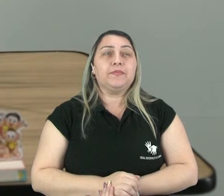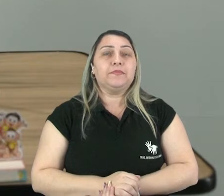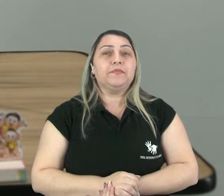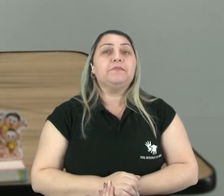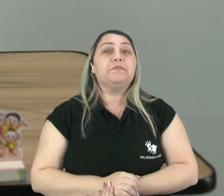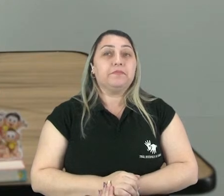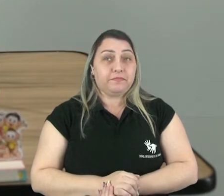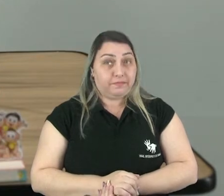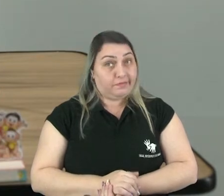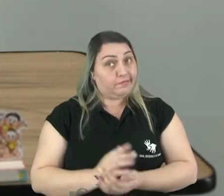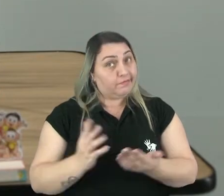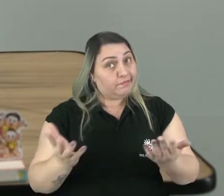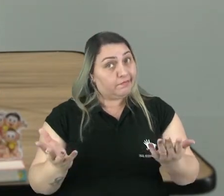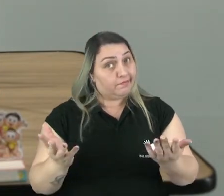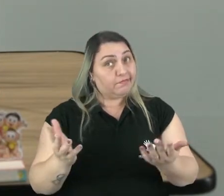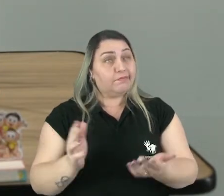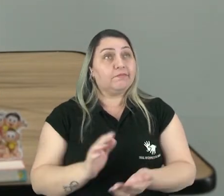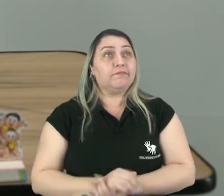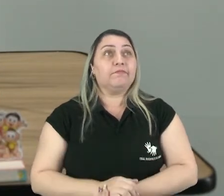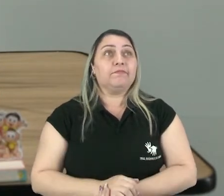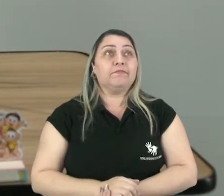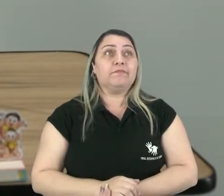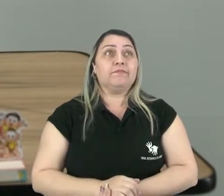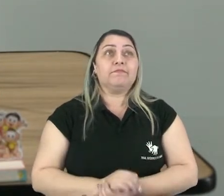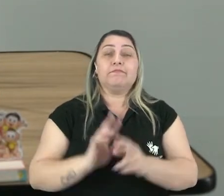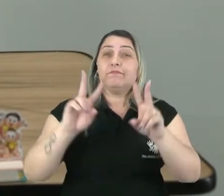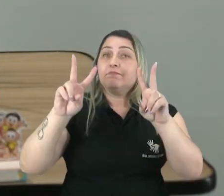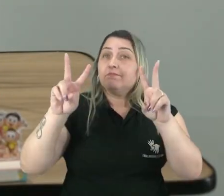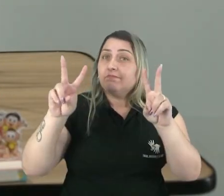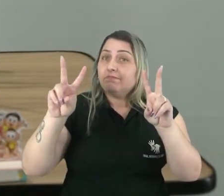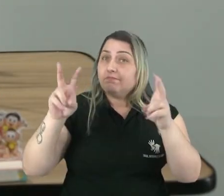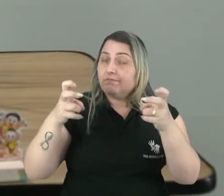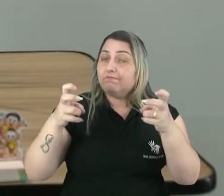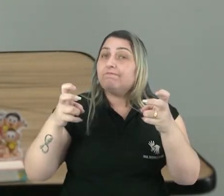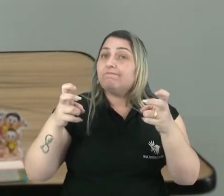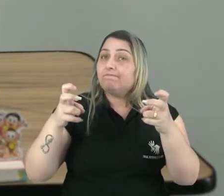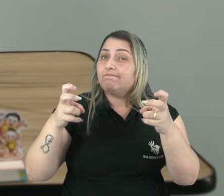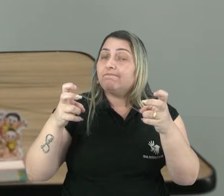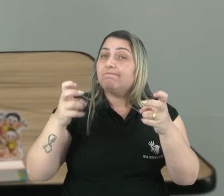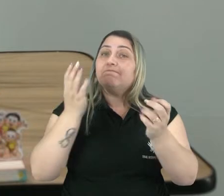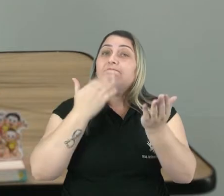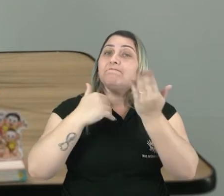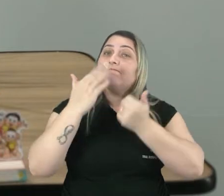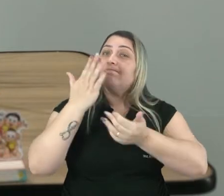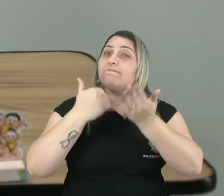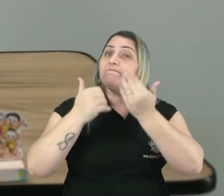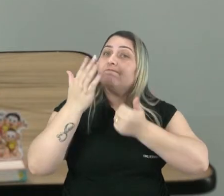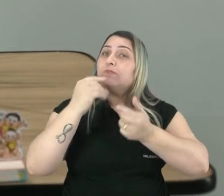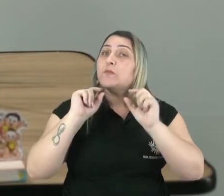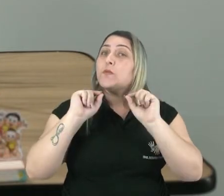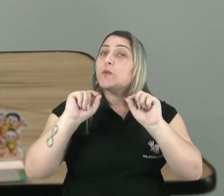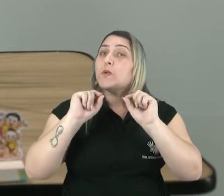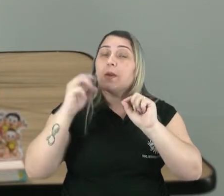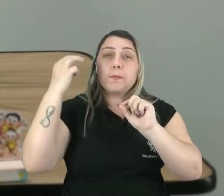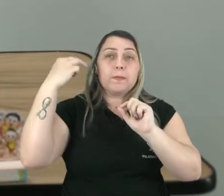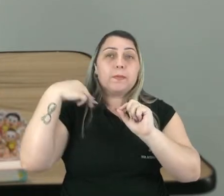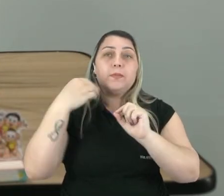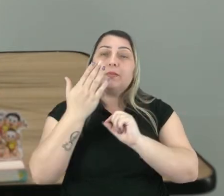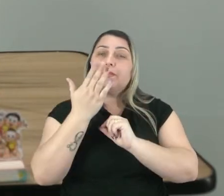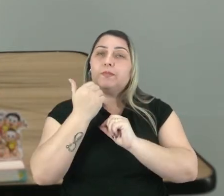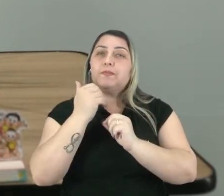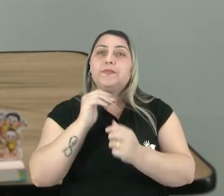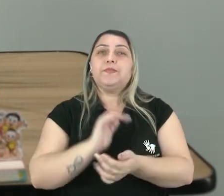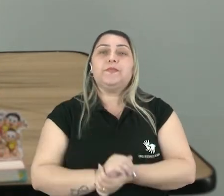De Cebolinha. Então, o assunto é sobre o quê? Sobre a comida, sobre o que Magali comeu, de uma